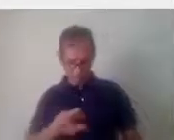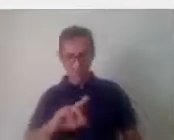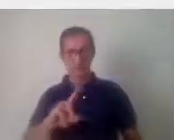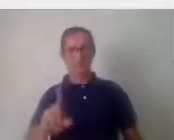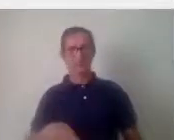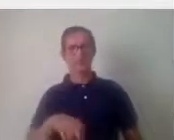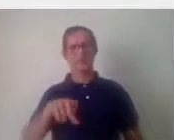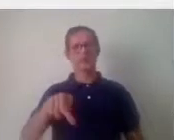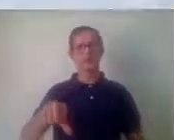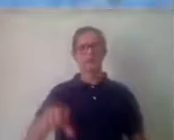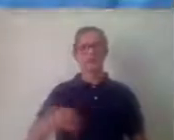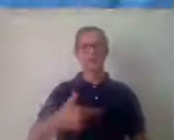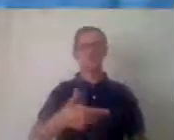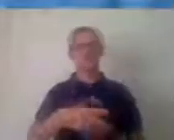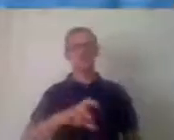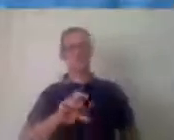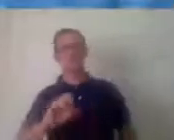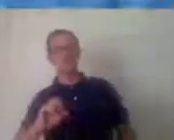integral, 9/20.